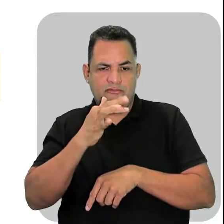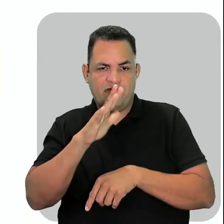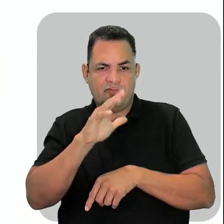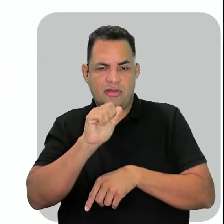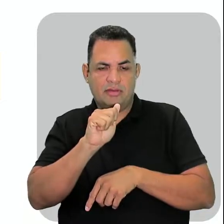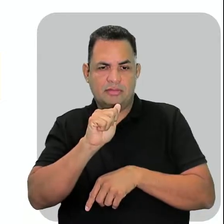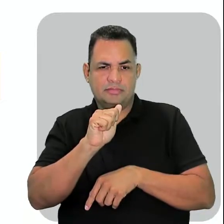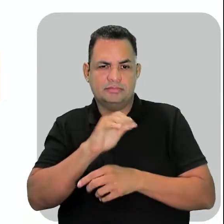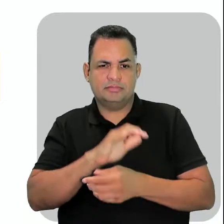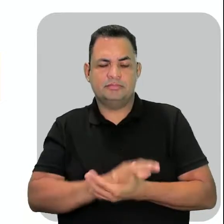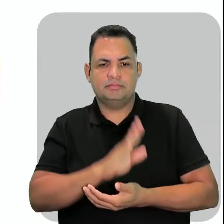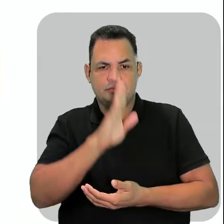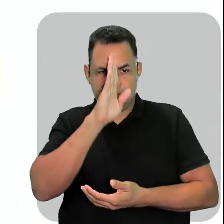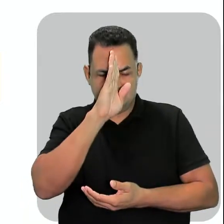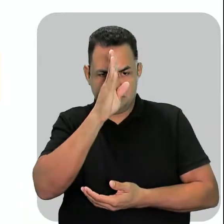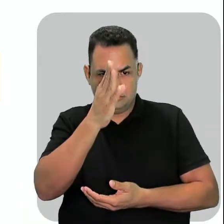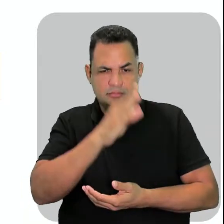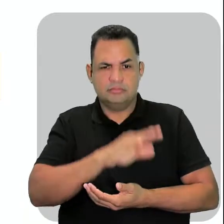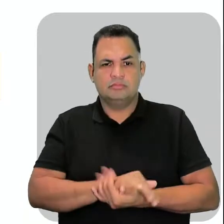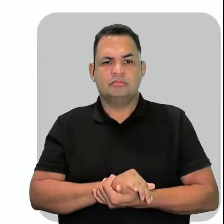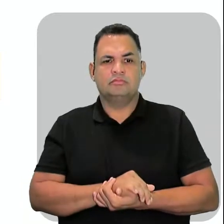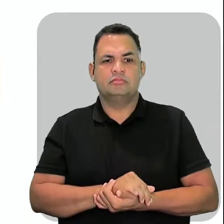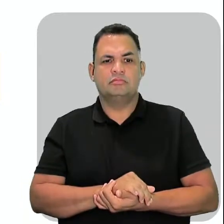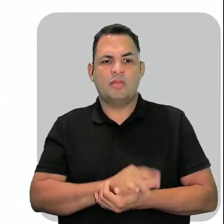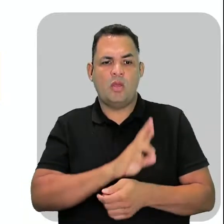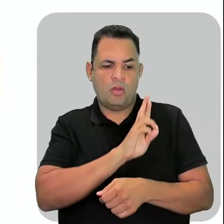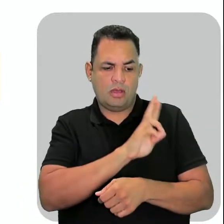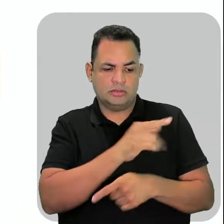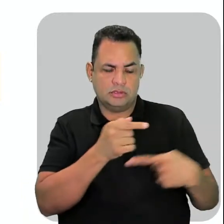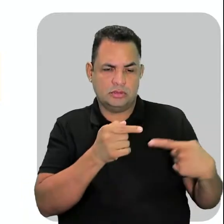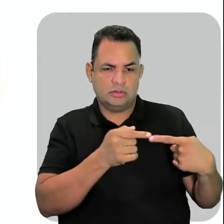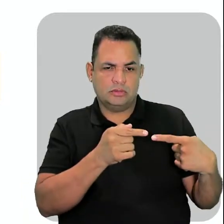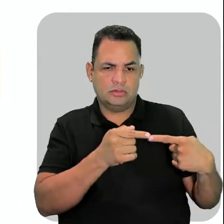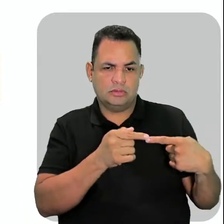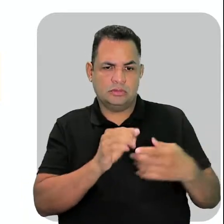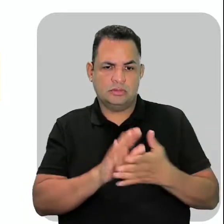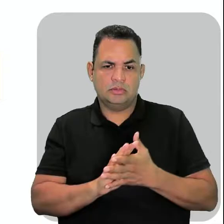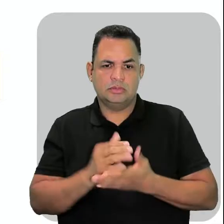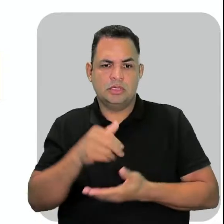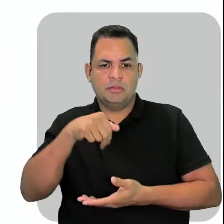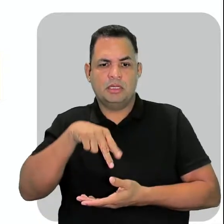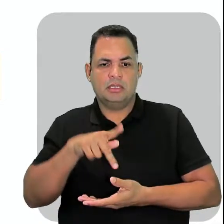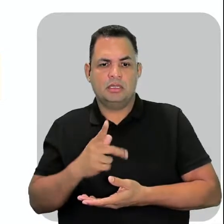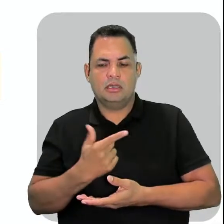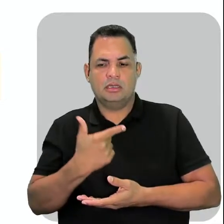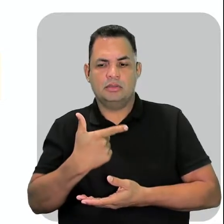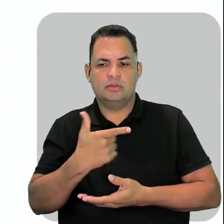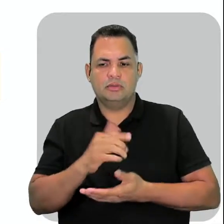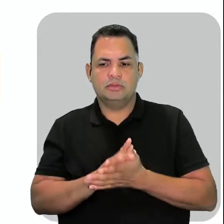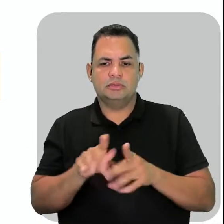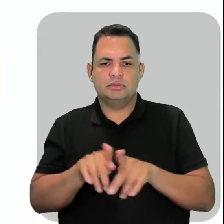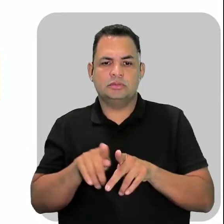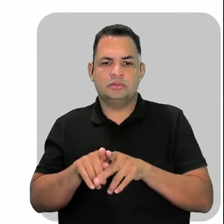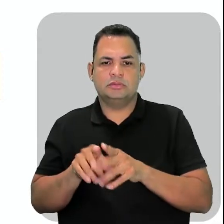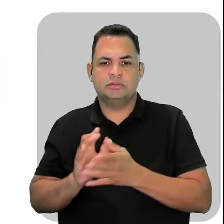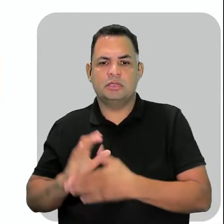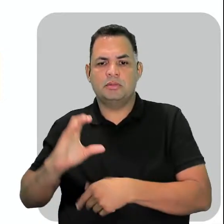a esse carbono central aqui o meu radical, o meu grupo amino e o meu